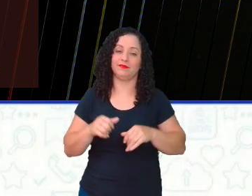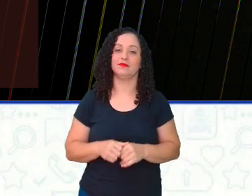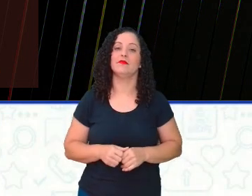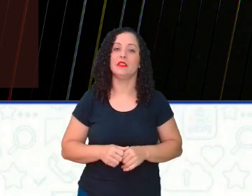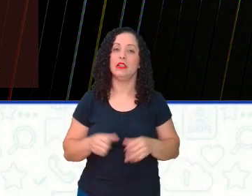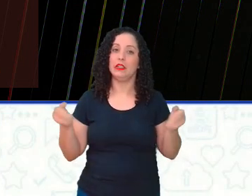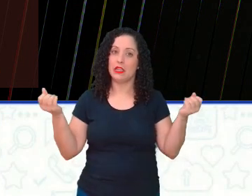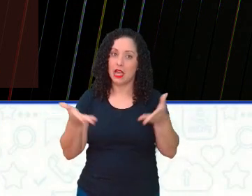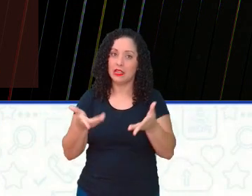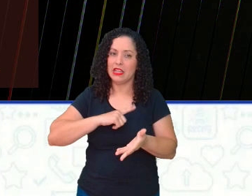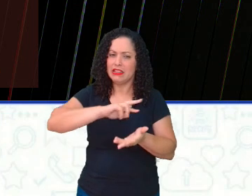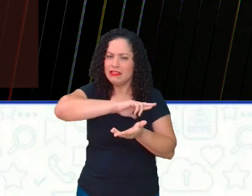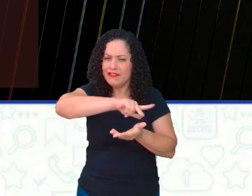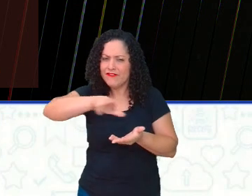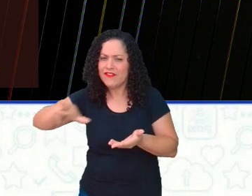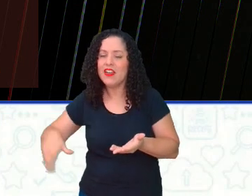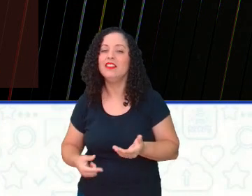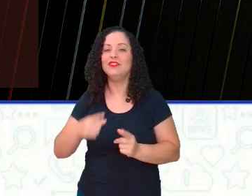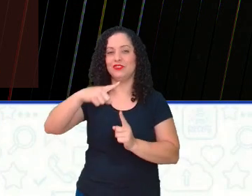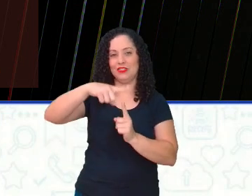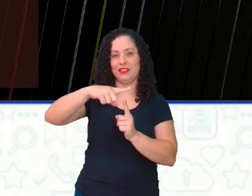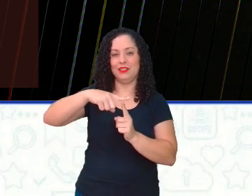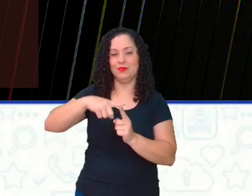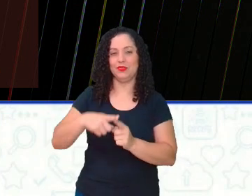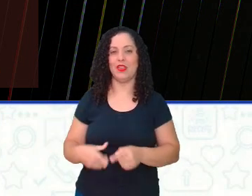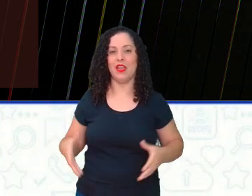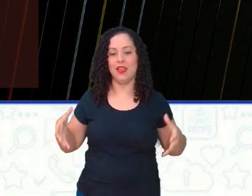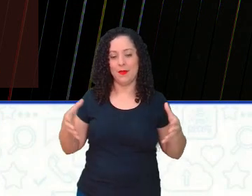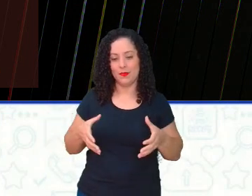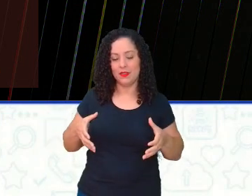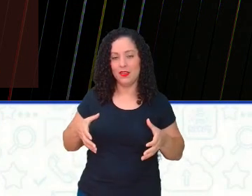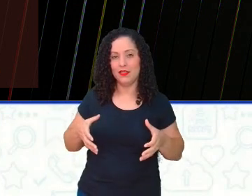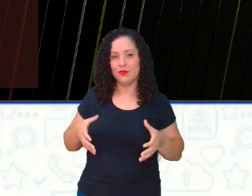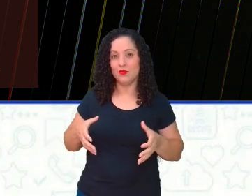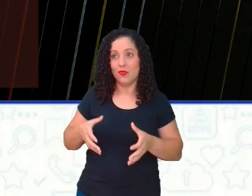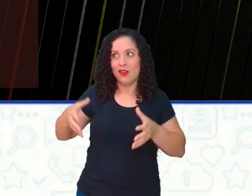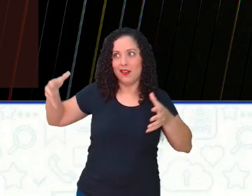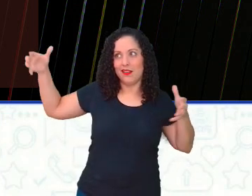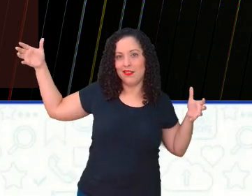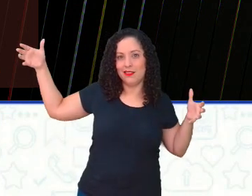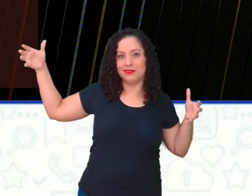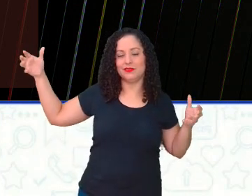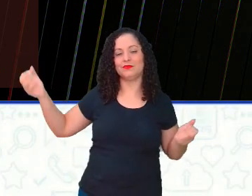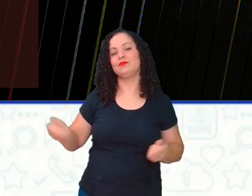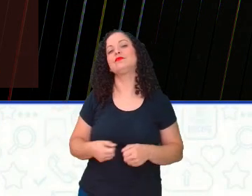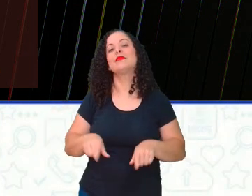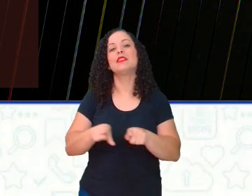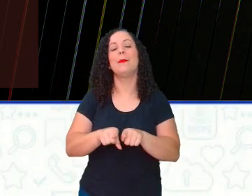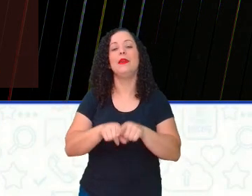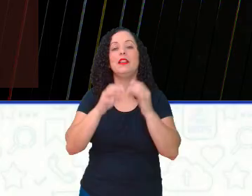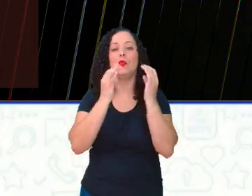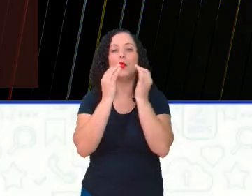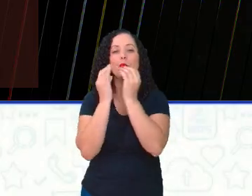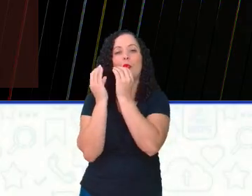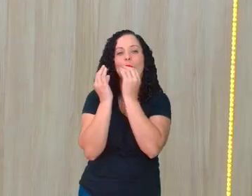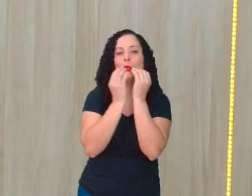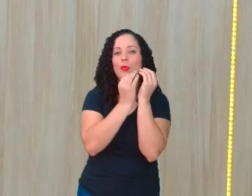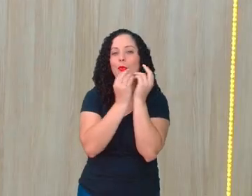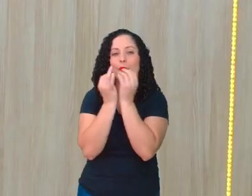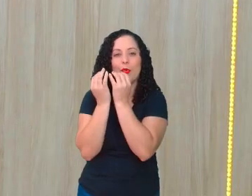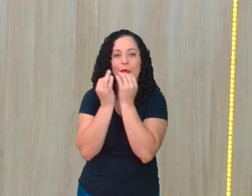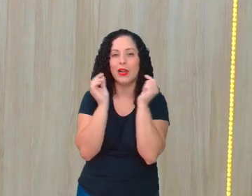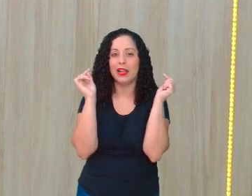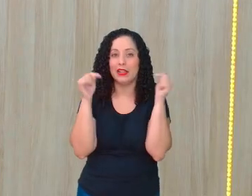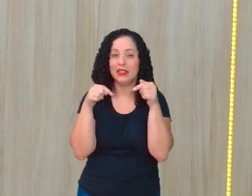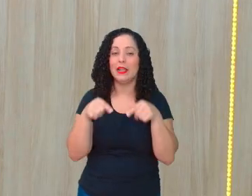uma diversidade maior de instrumentos, né, de corda, do que, por exemplo, os instrumentos de sopro, justamente porque há mais